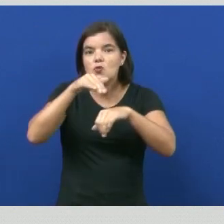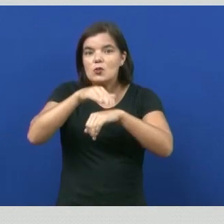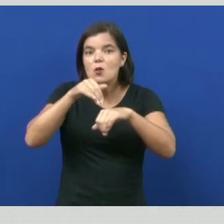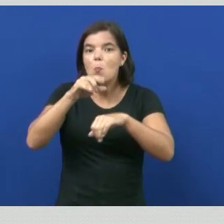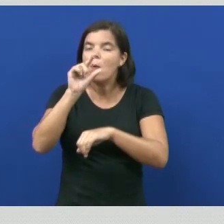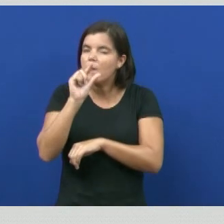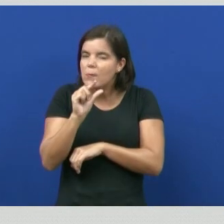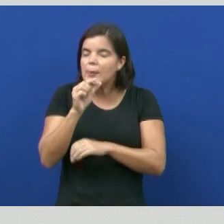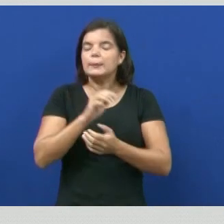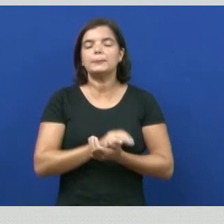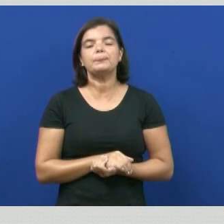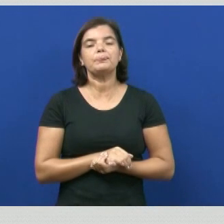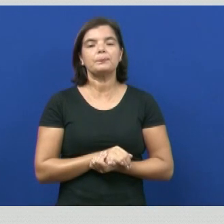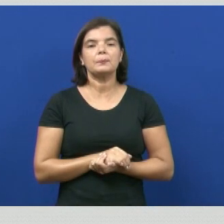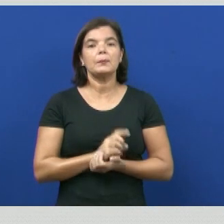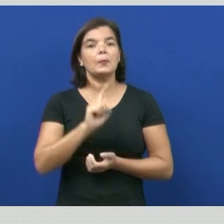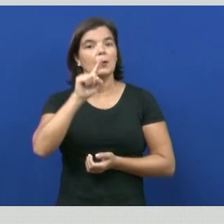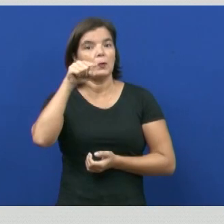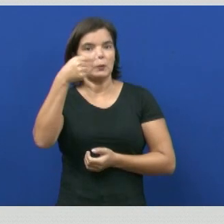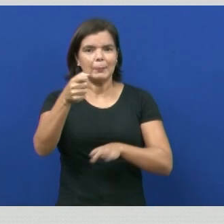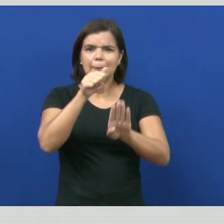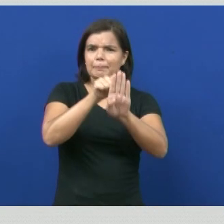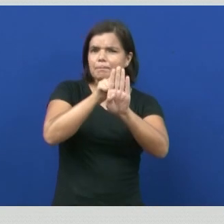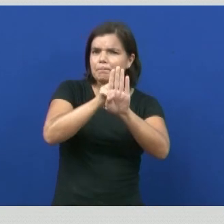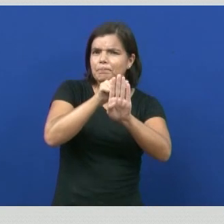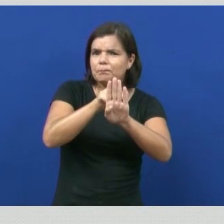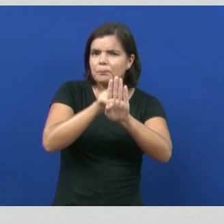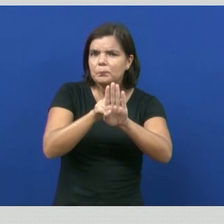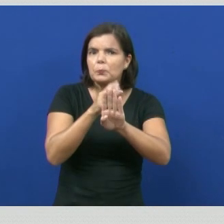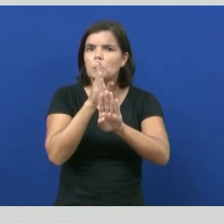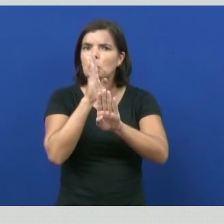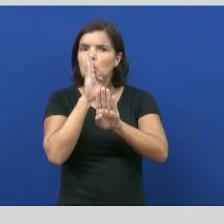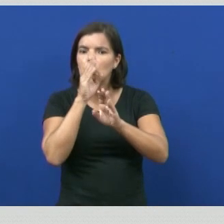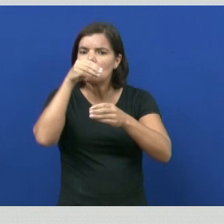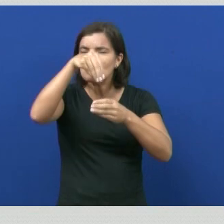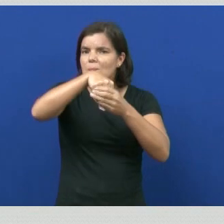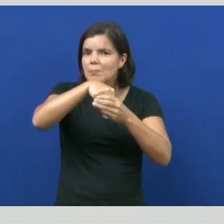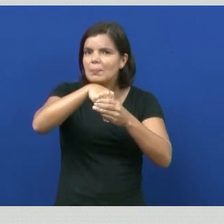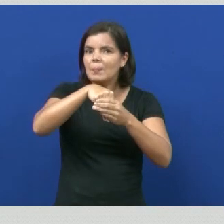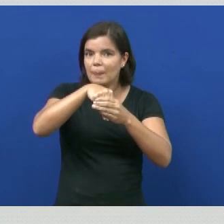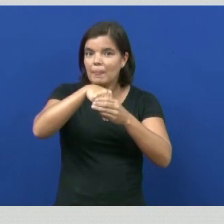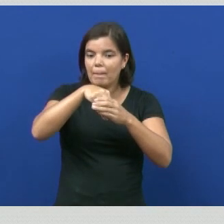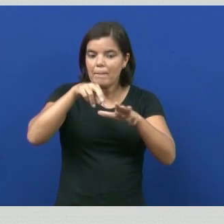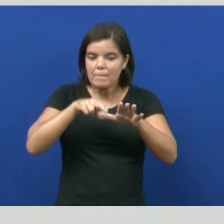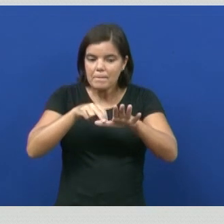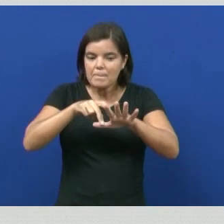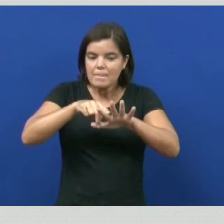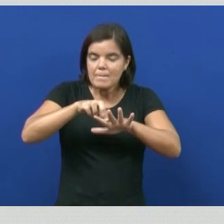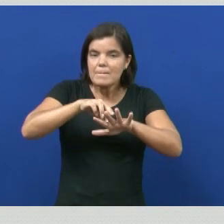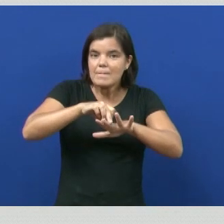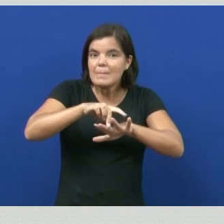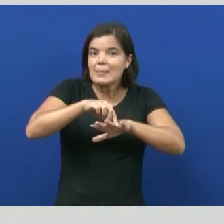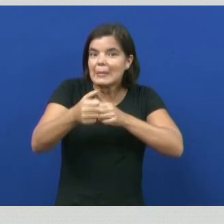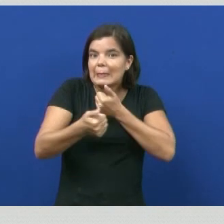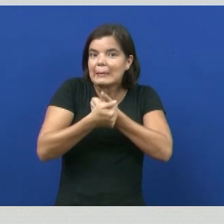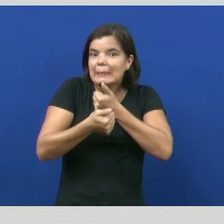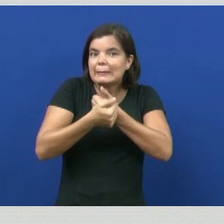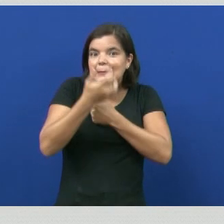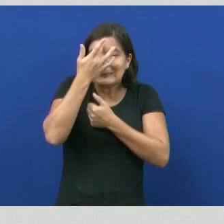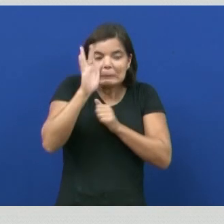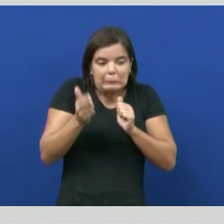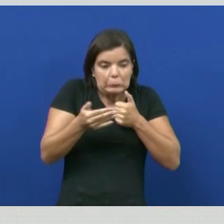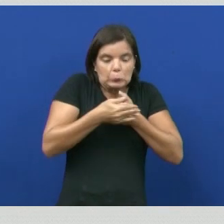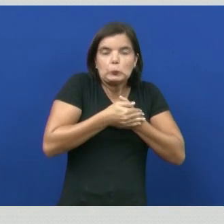baixa. Quanto mais batia, mais silêncio fazia lá dentro. Os passos na escada se aproximavam e, sem onde